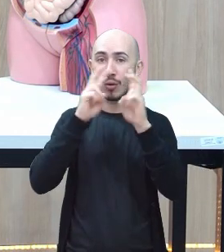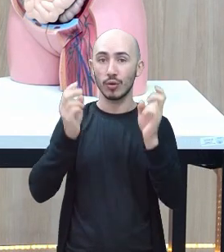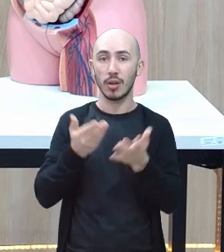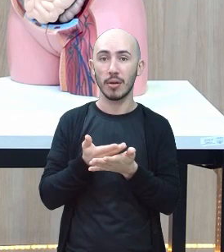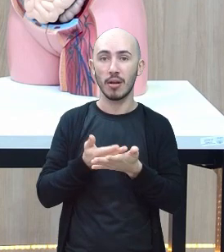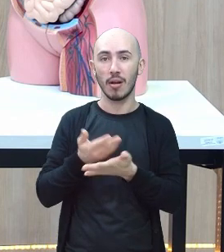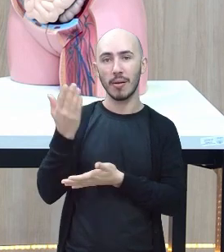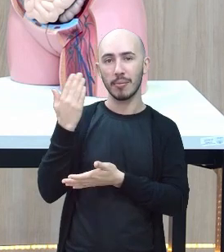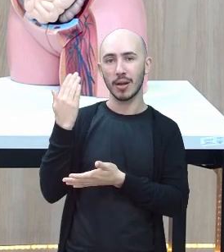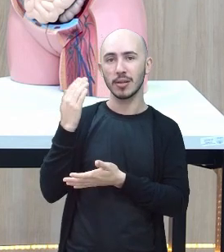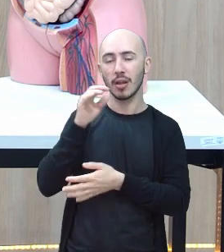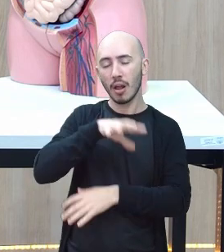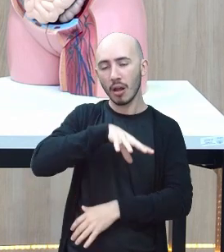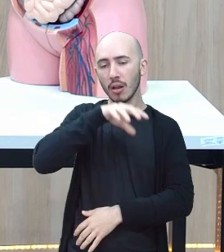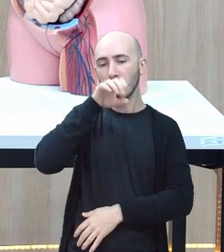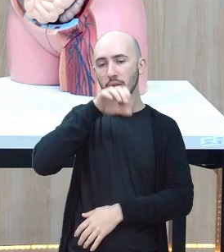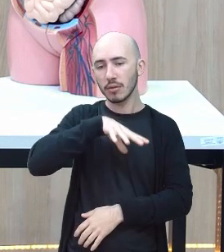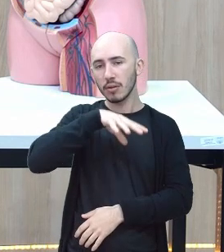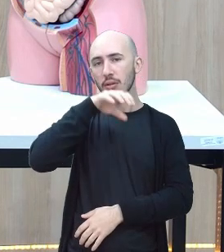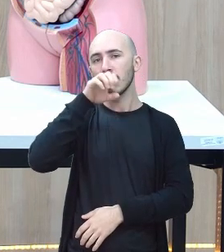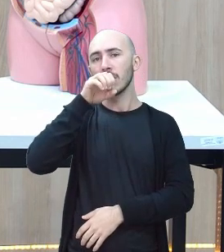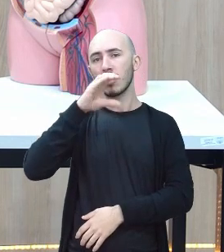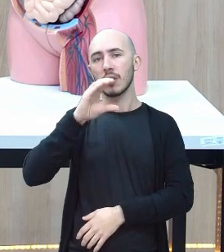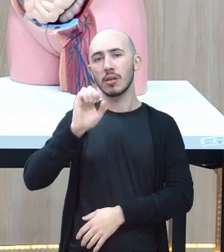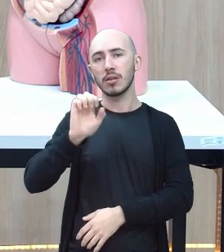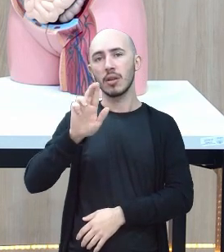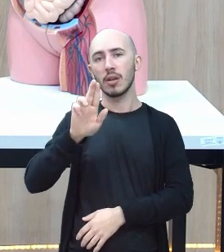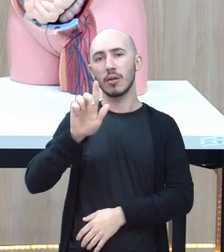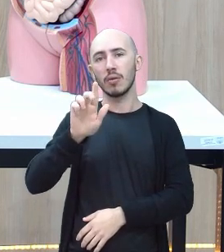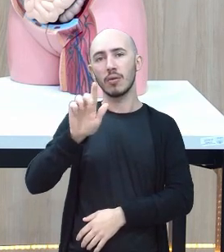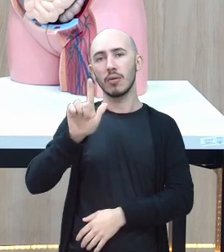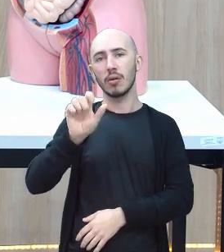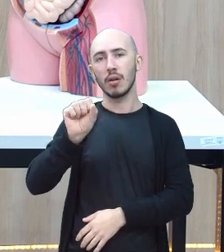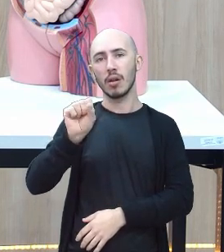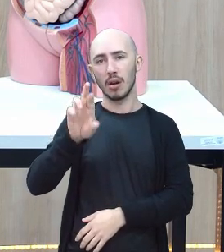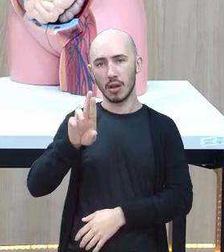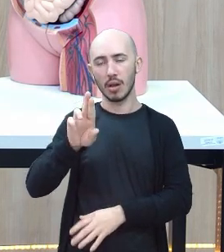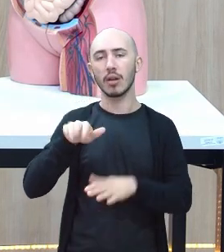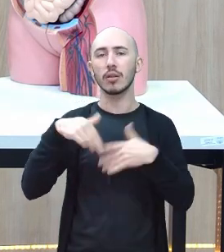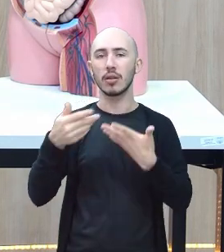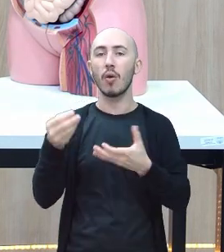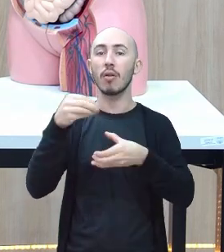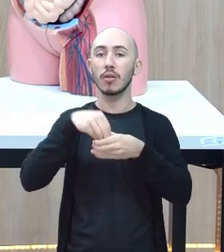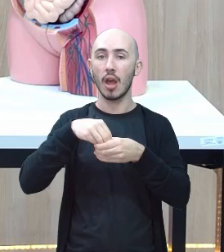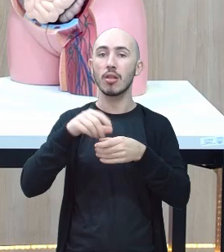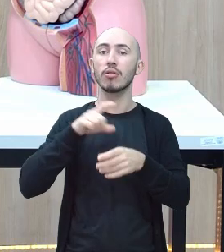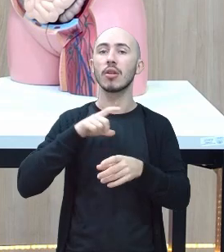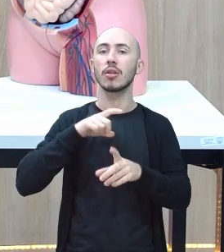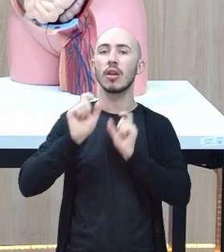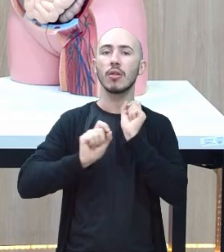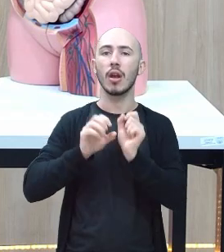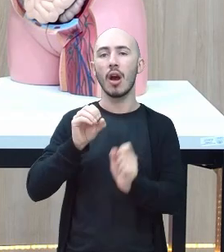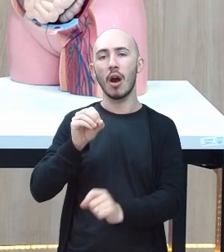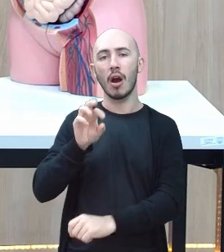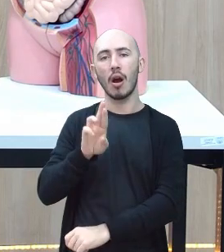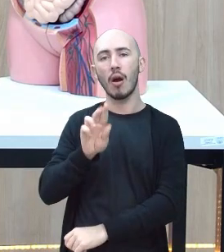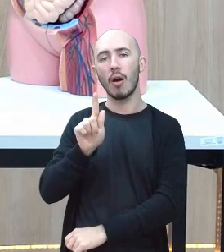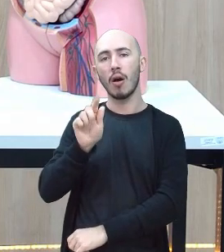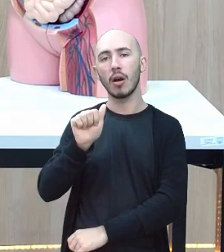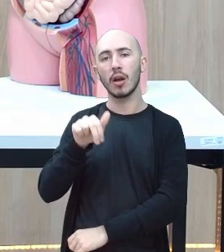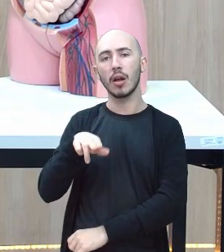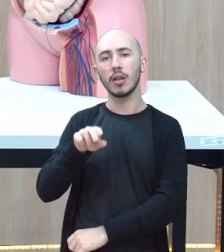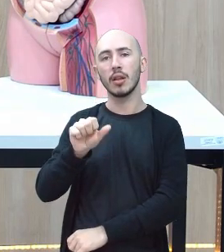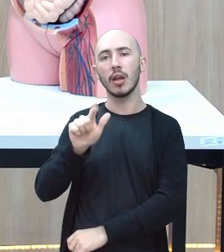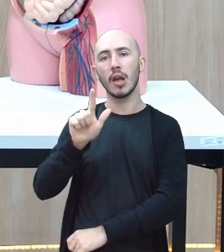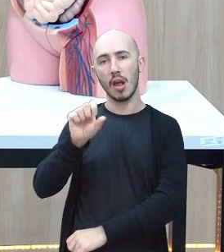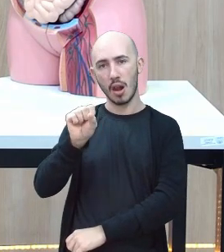de respiração celular, né, que nas células existem, além das células, as organelas que realizam também a sua